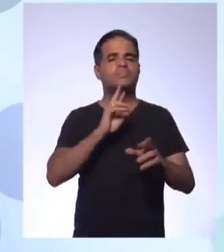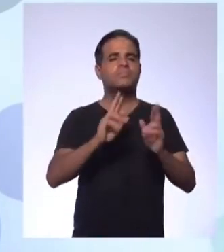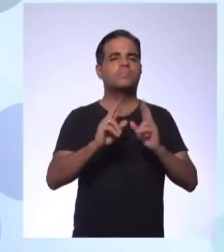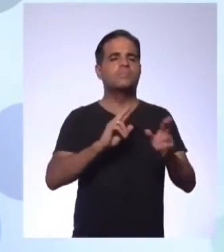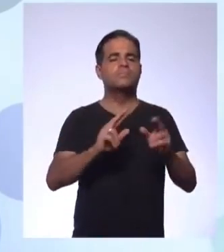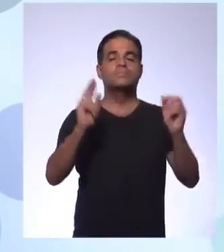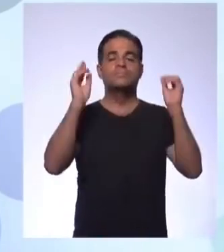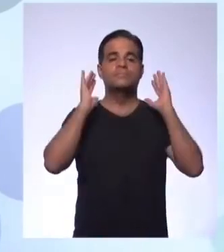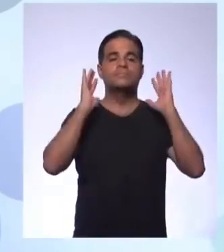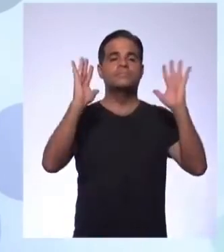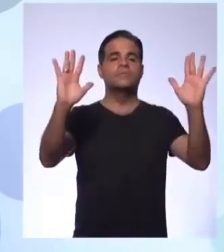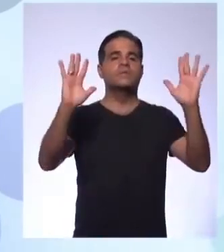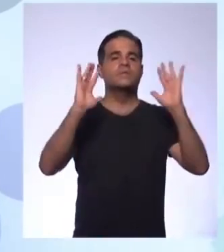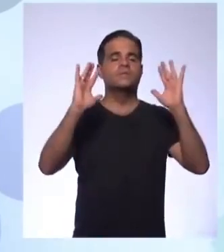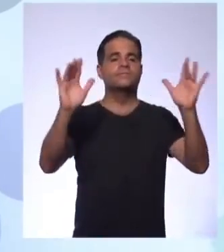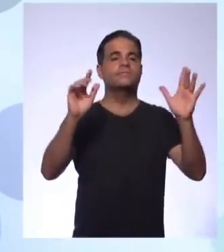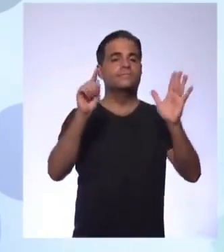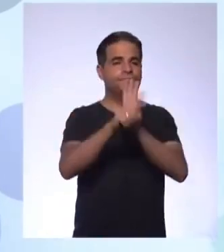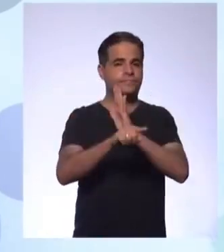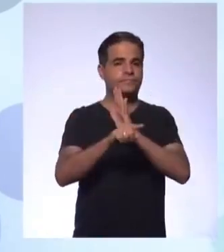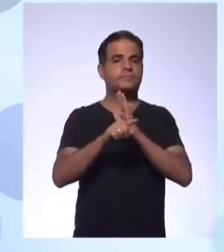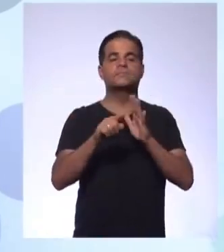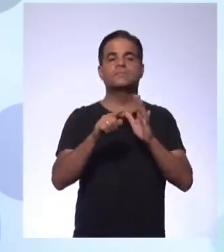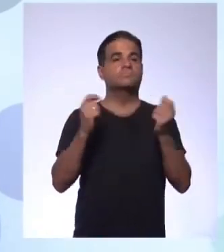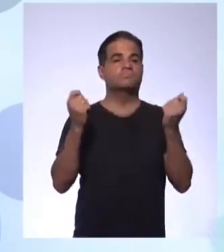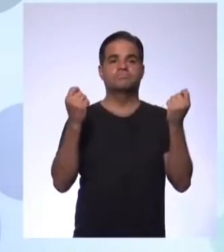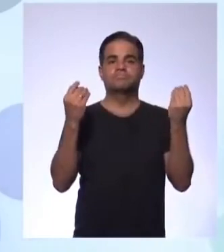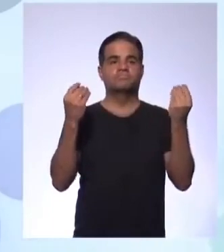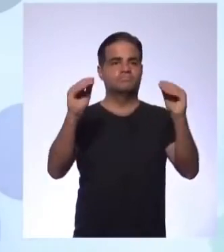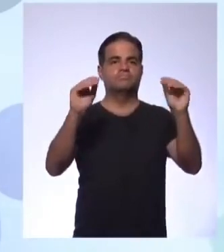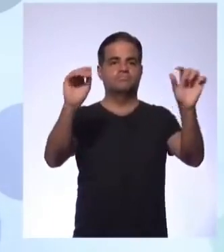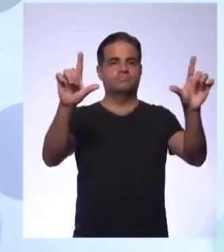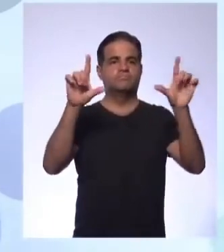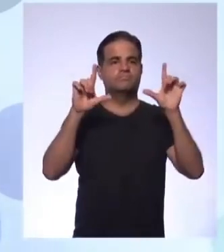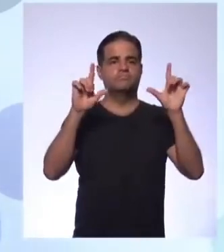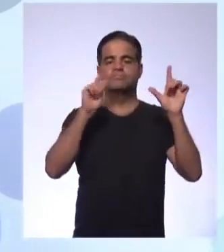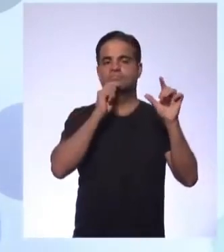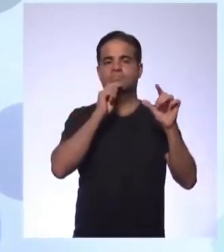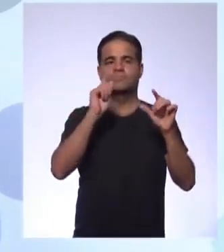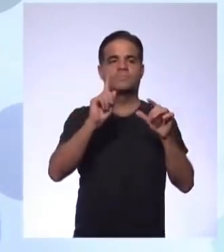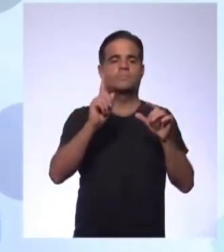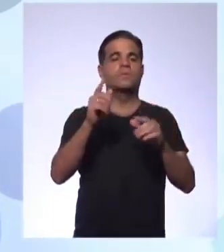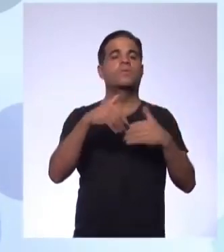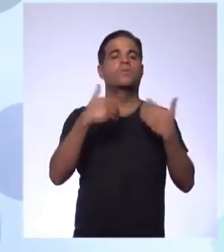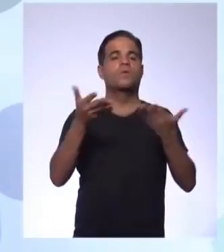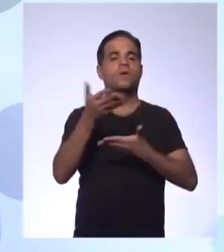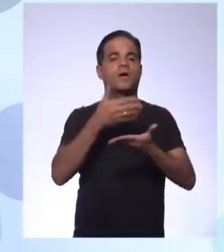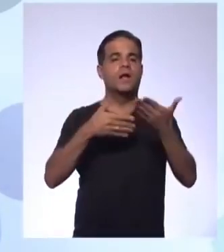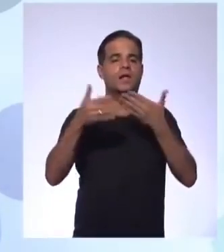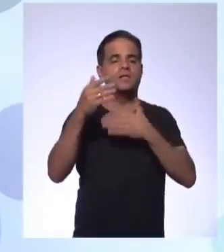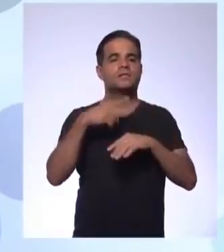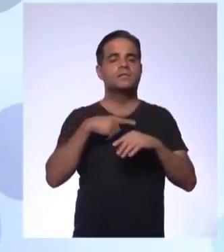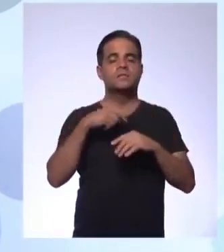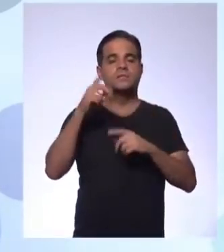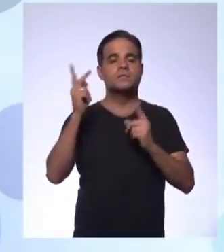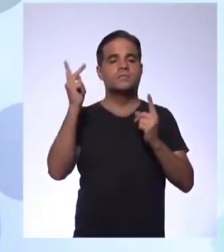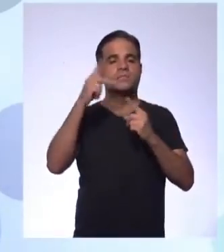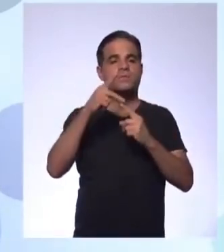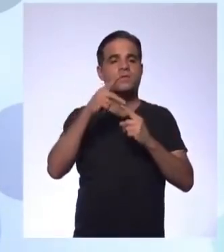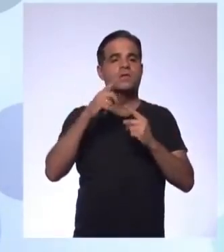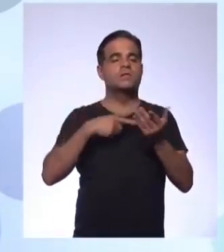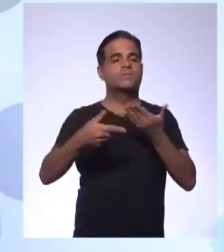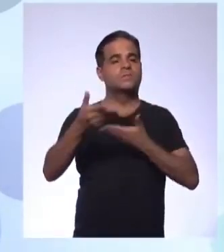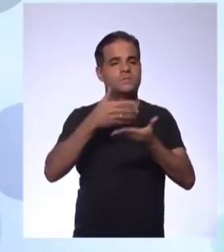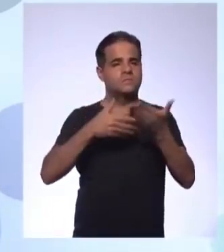respondam, pense qual é, nessa pergunta que eu vou passar, não coloca na tela ainda, por favor, pense qual a relação que esse personagem tem com esse